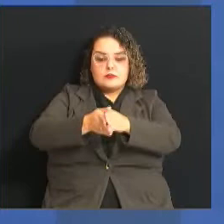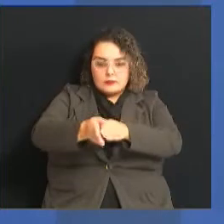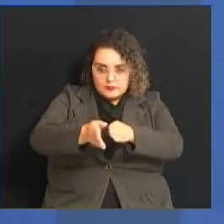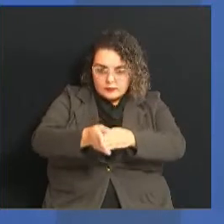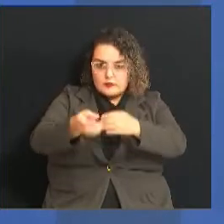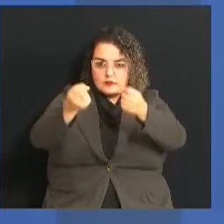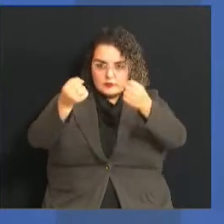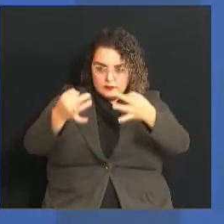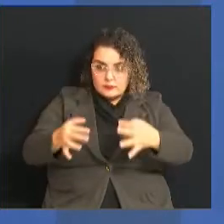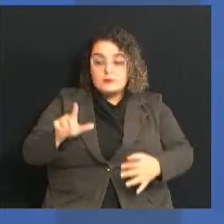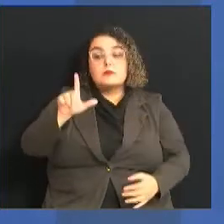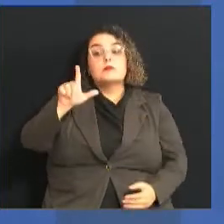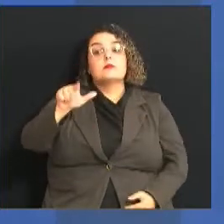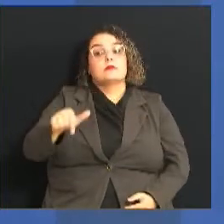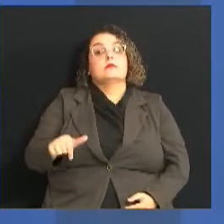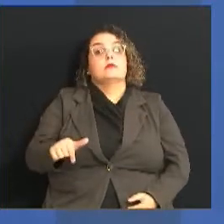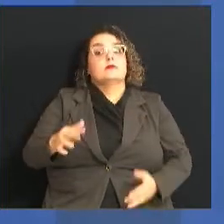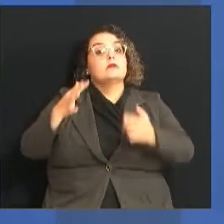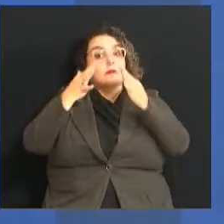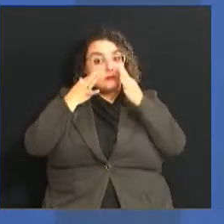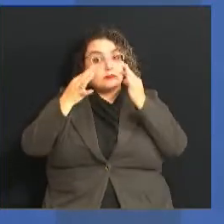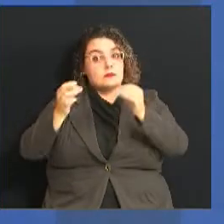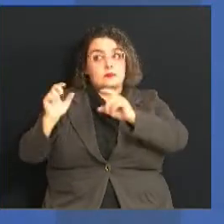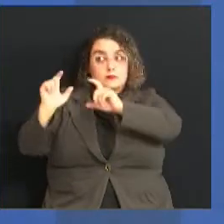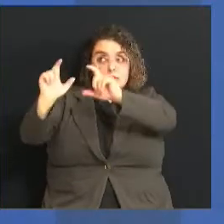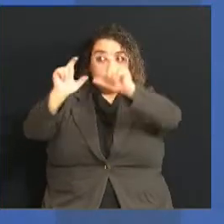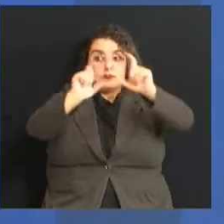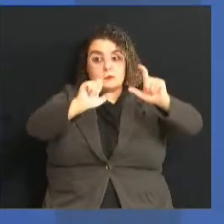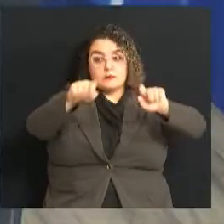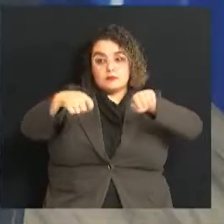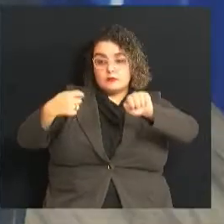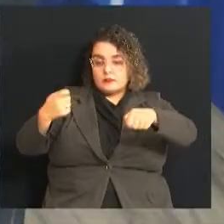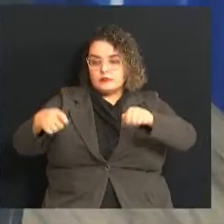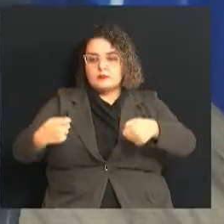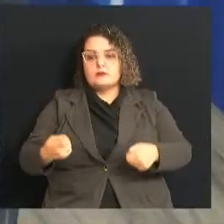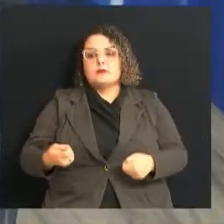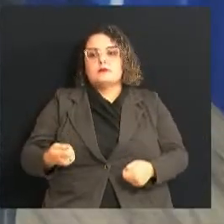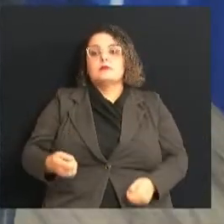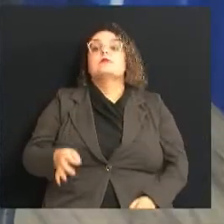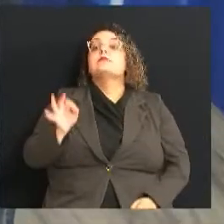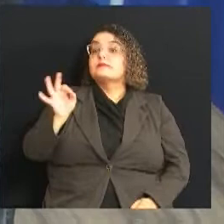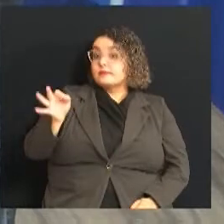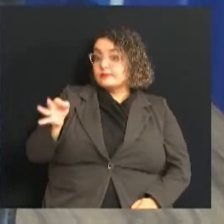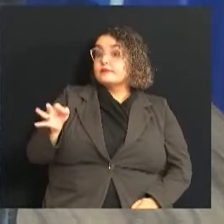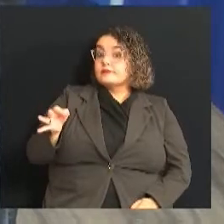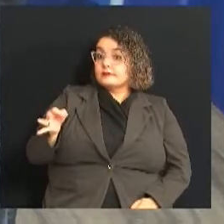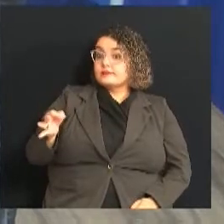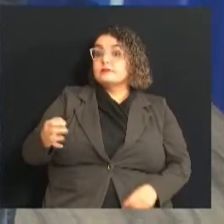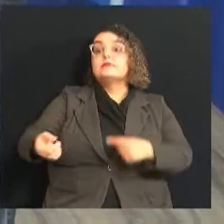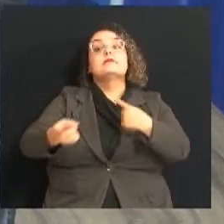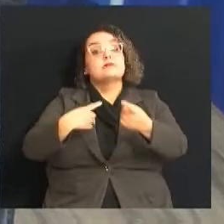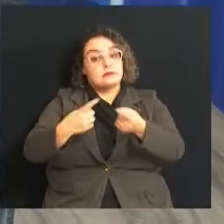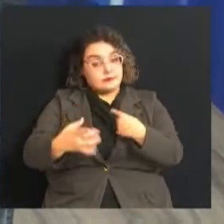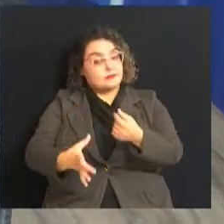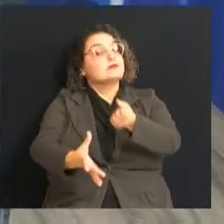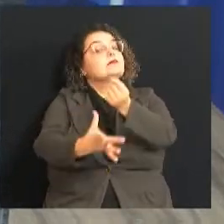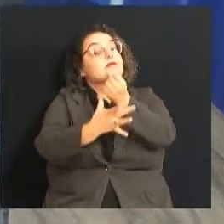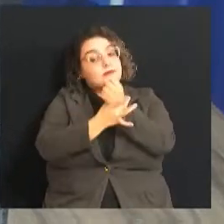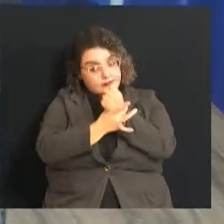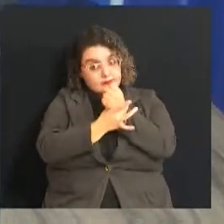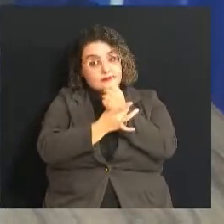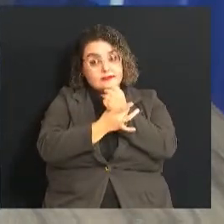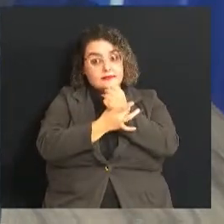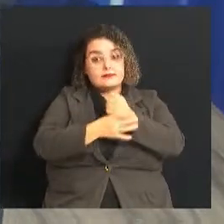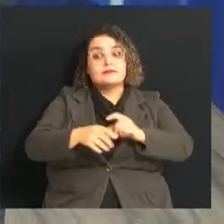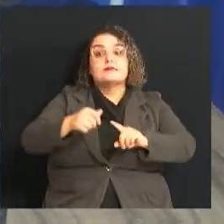mas depois sempre atento às placas de sinalização. Sem sombra de dúvidas, para um trânsito seguro, né? Já que nós estamos aí